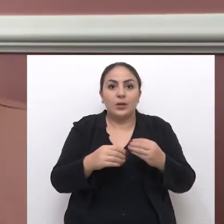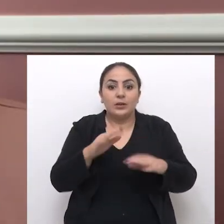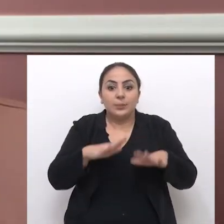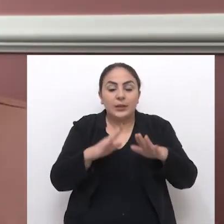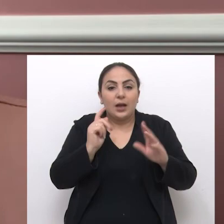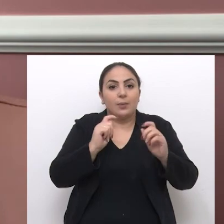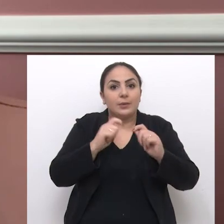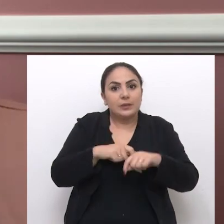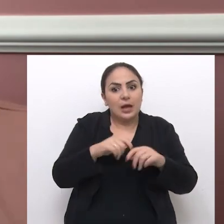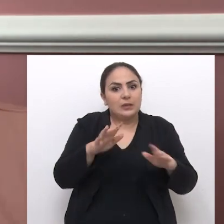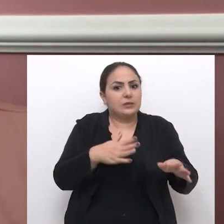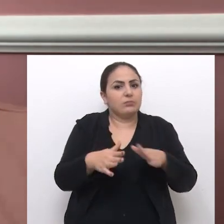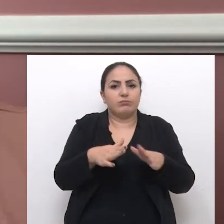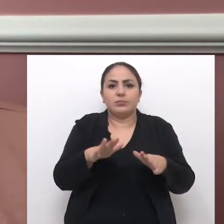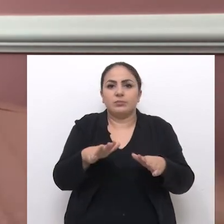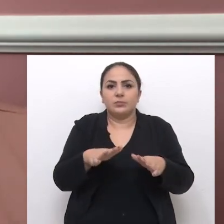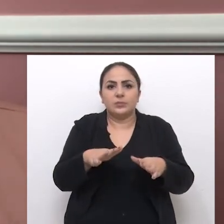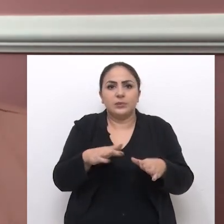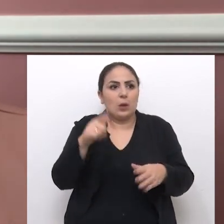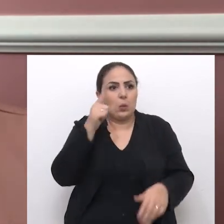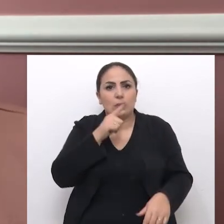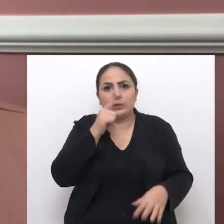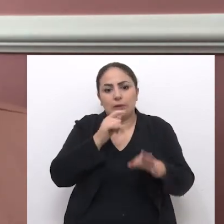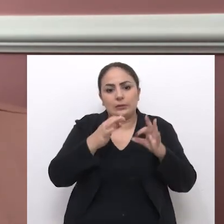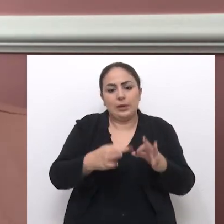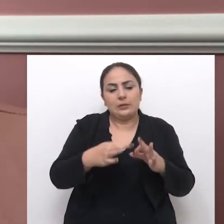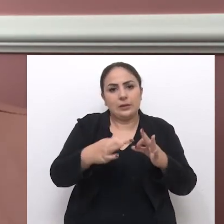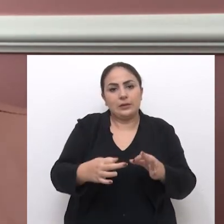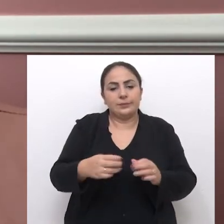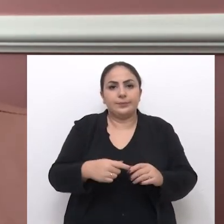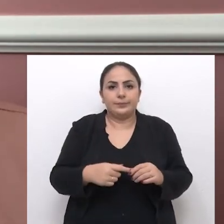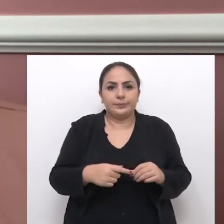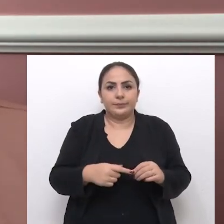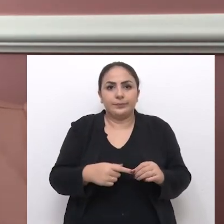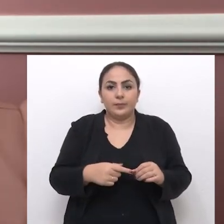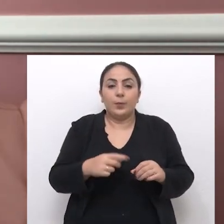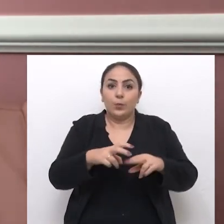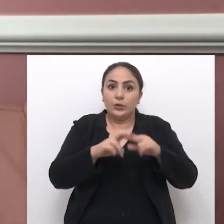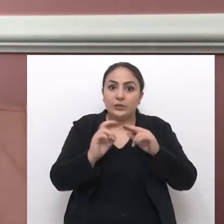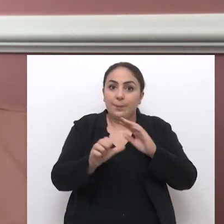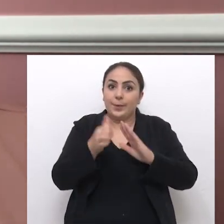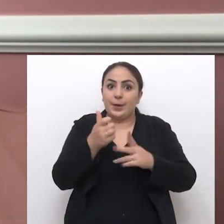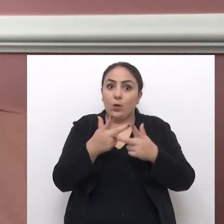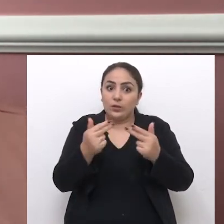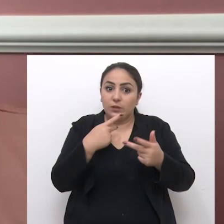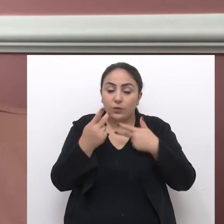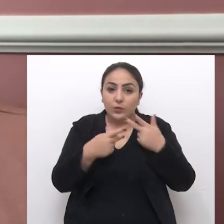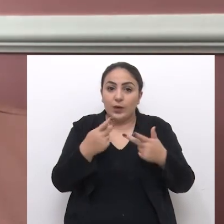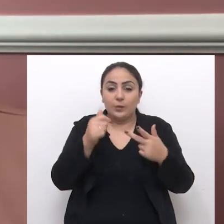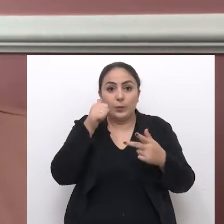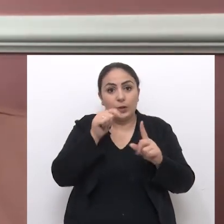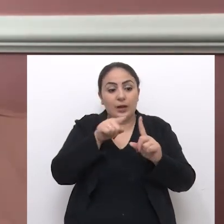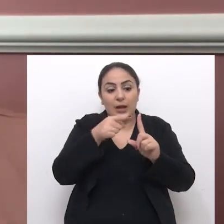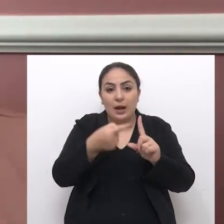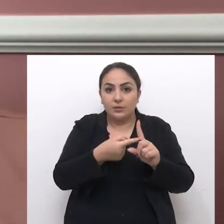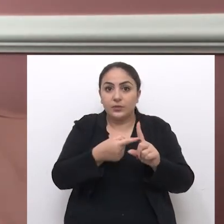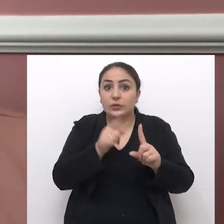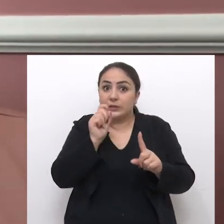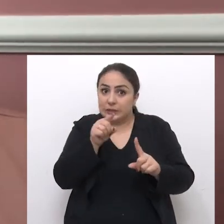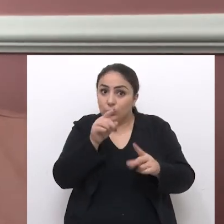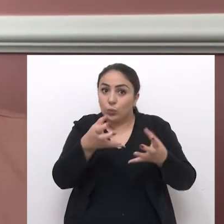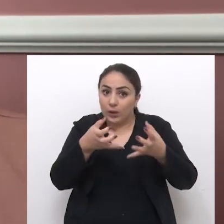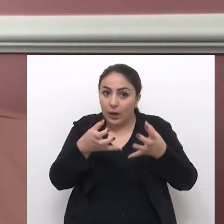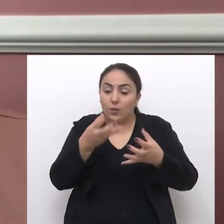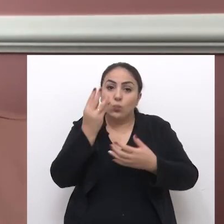em condições assim que talvez não vá ser as ideais, né? Então, a primeira coisa que eu falo para as gestantes